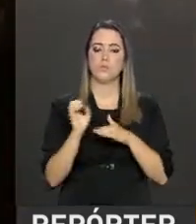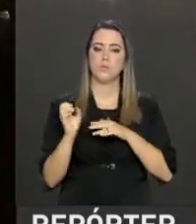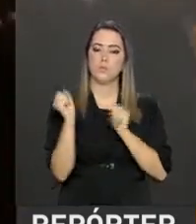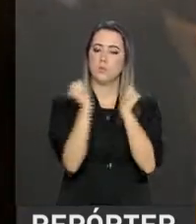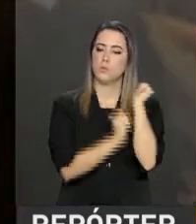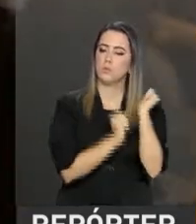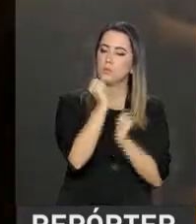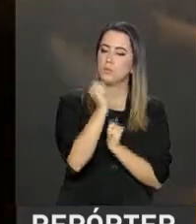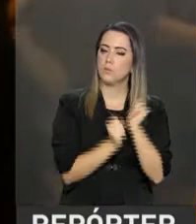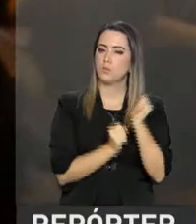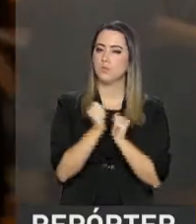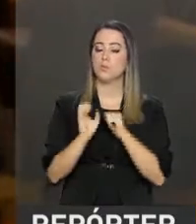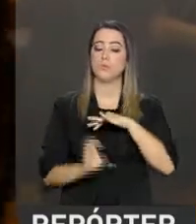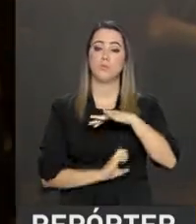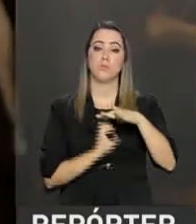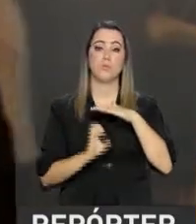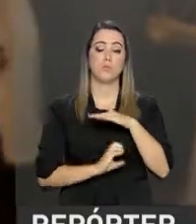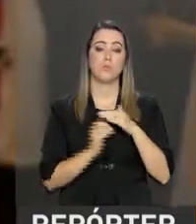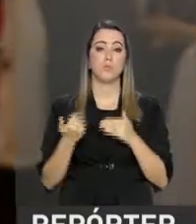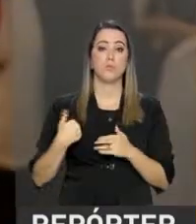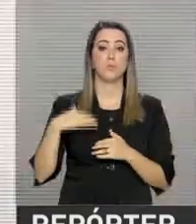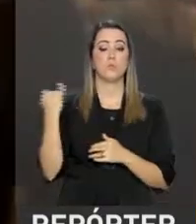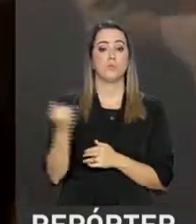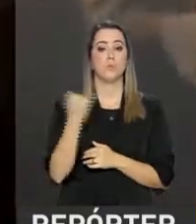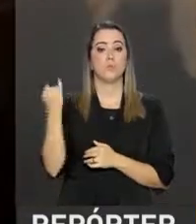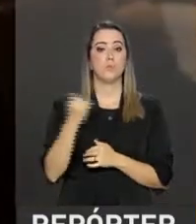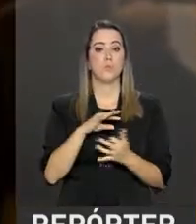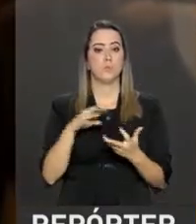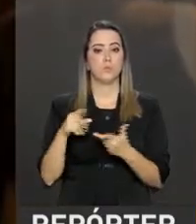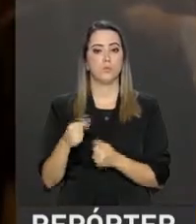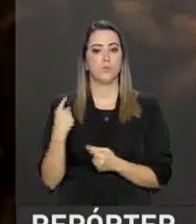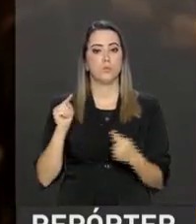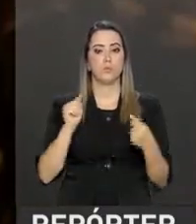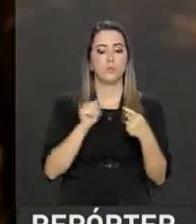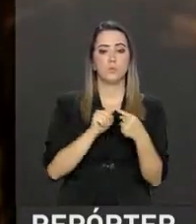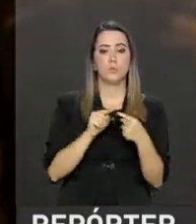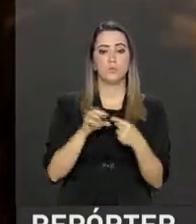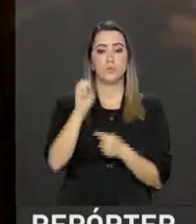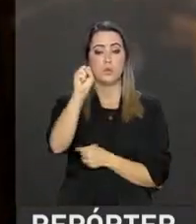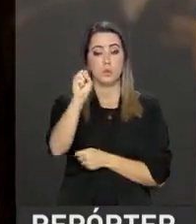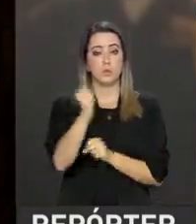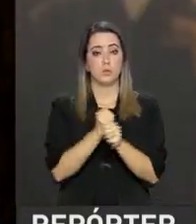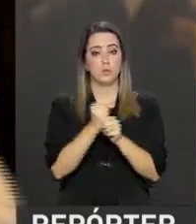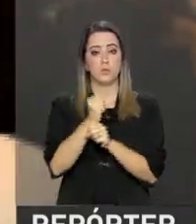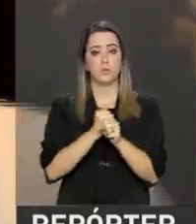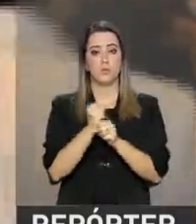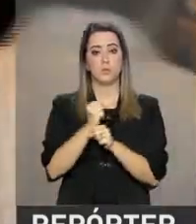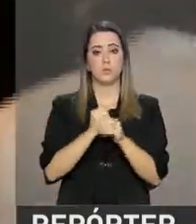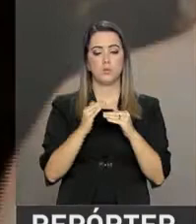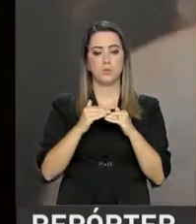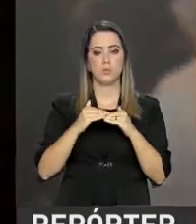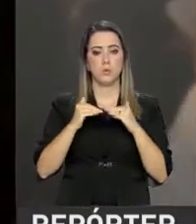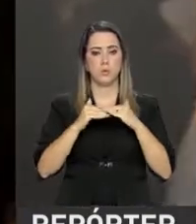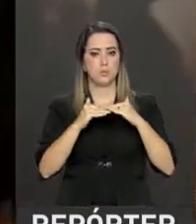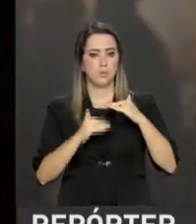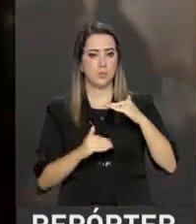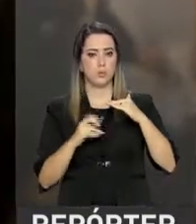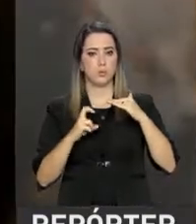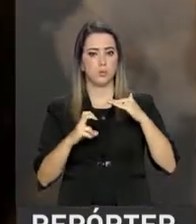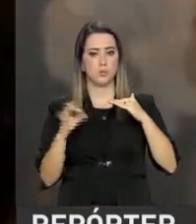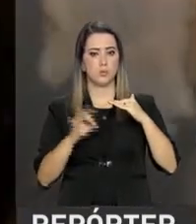as nossas empresas sejam mais competitivas nós temos a meta de até oito anos sairmos de menos de 5%